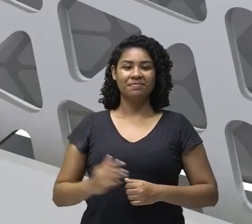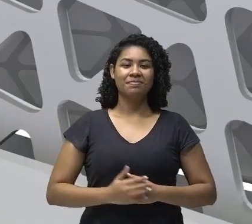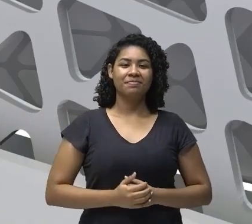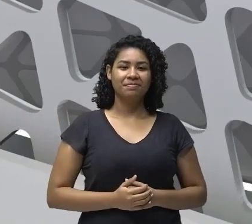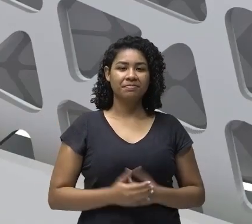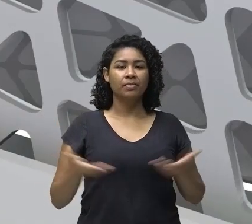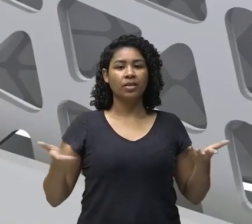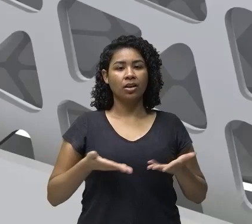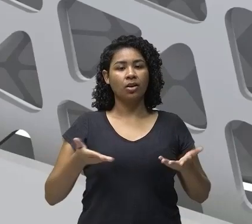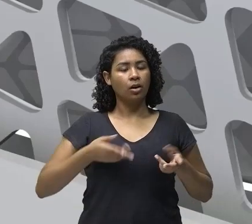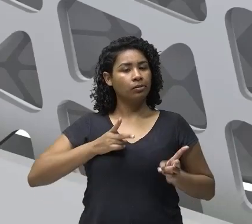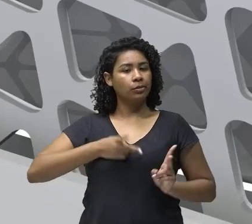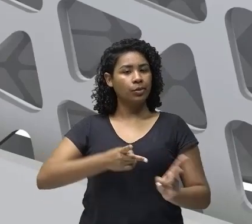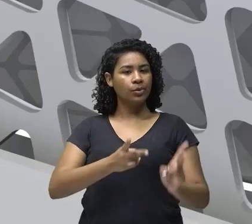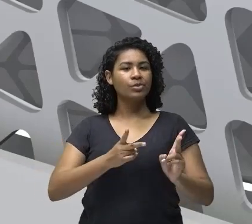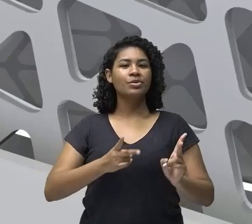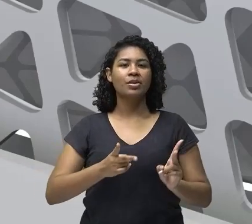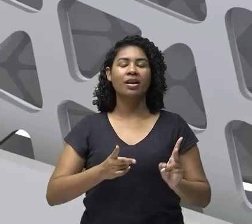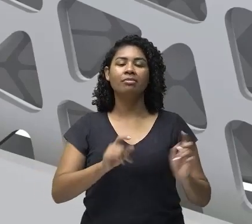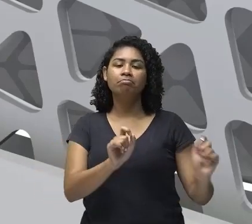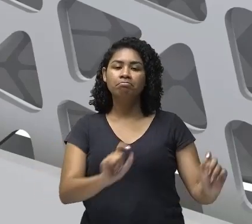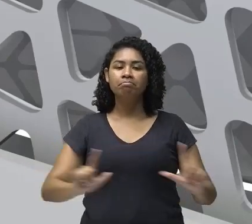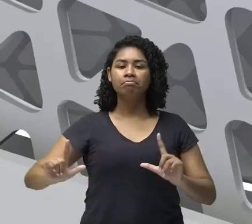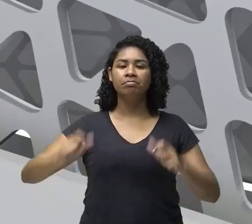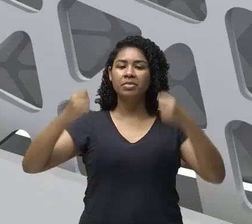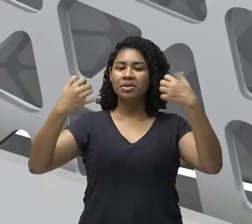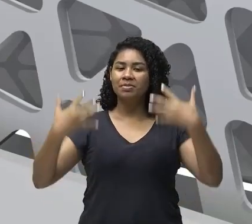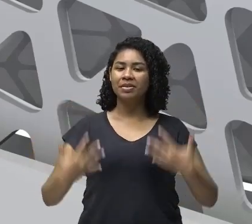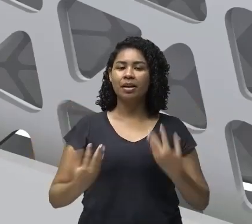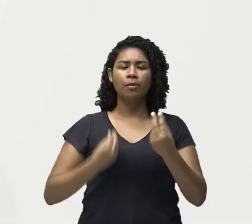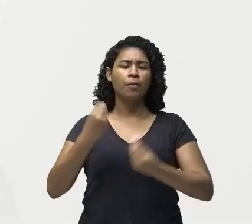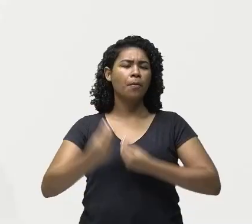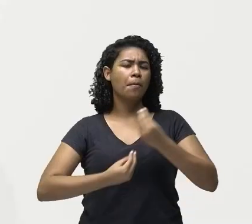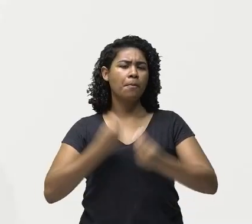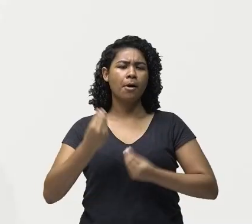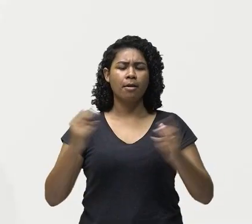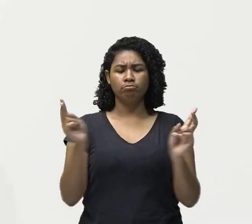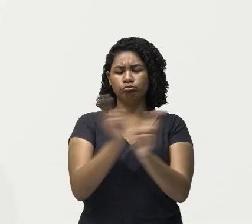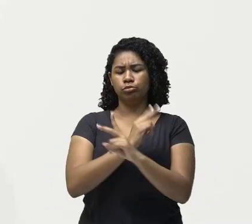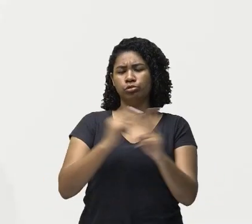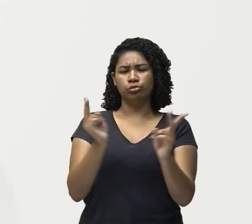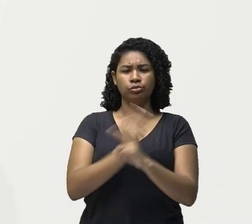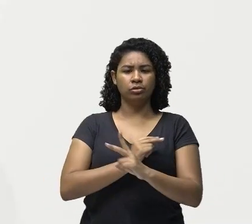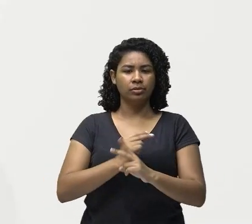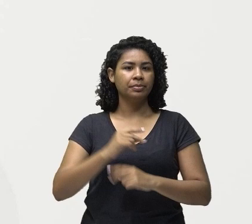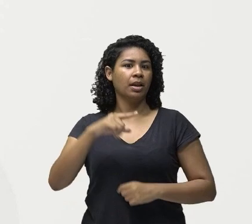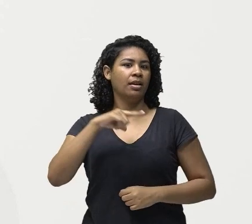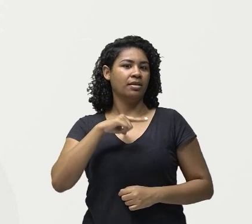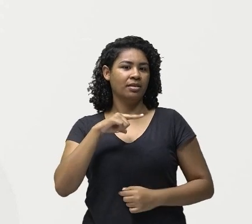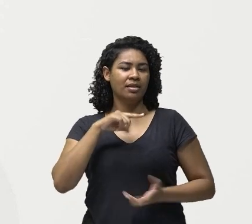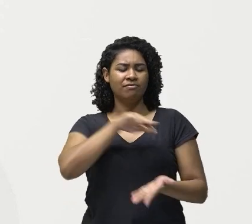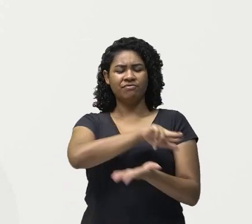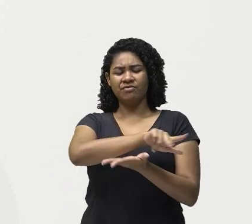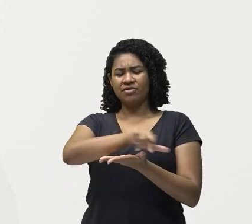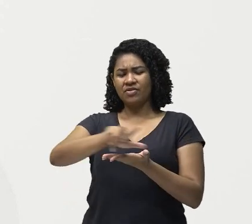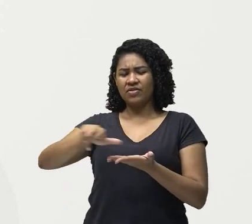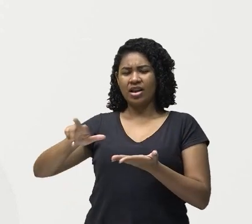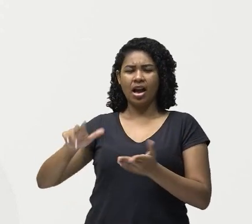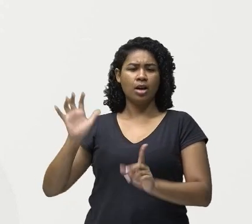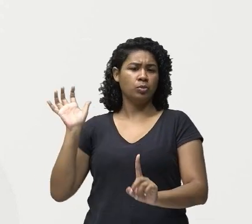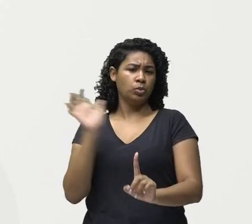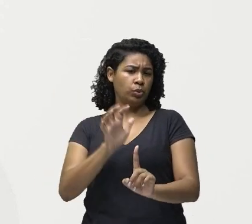Vamos continuar na nossa cartela falando sobre a formação do vento. Olha só. Existem vários fatores que